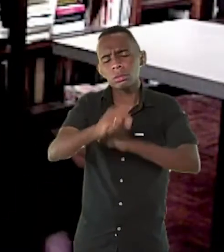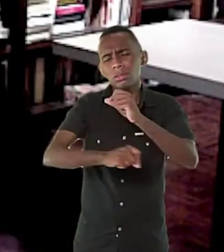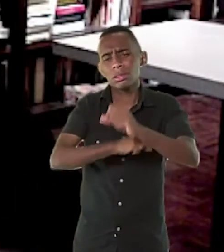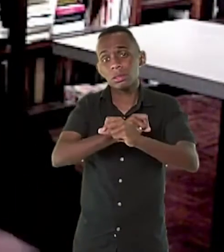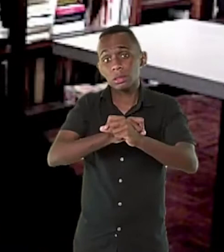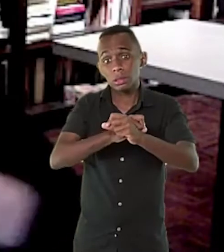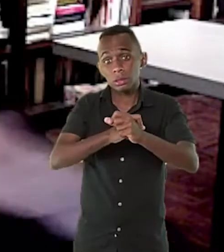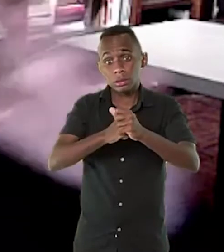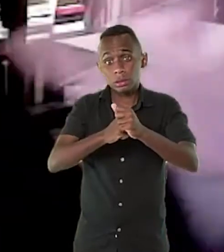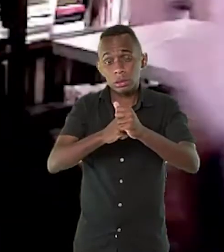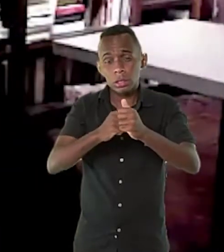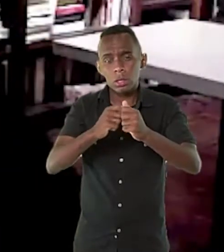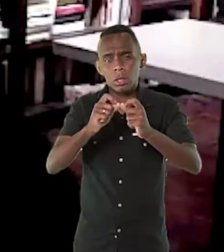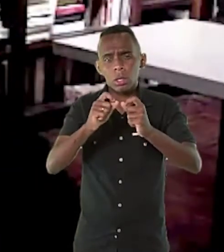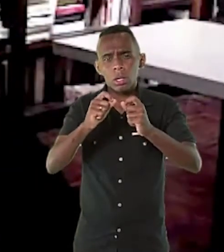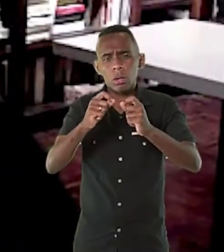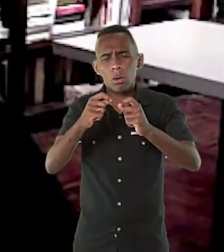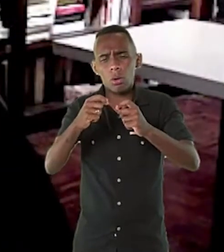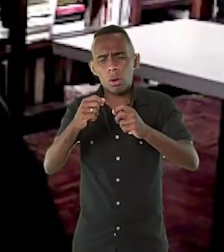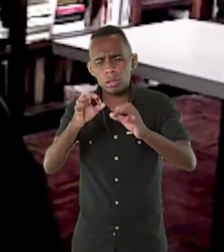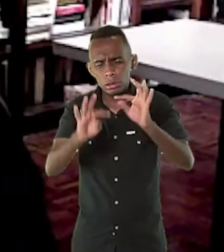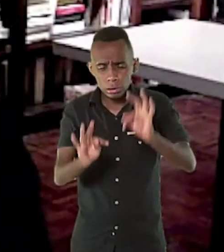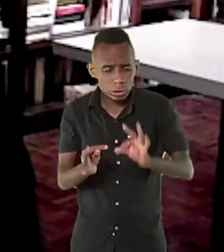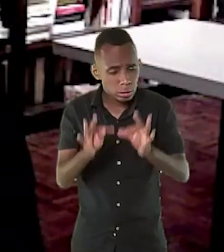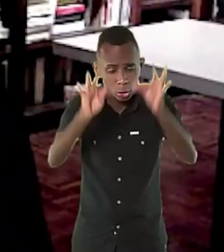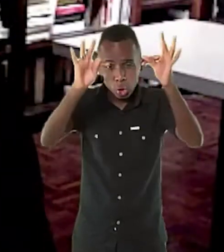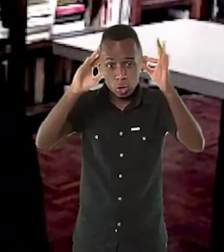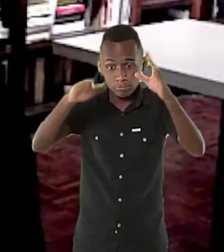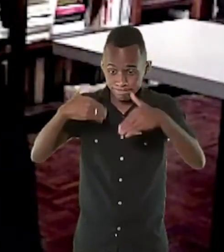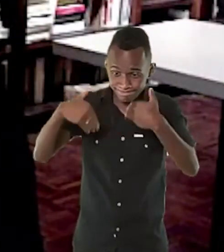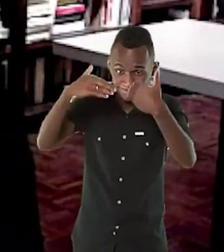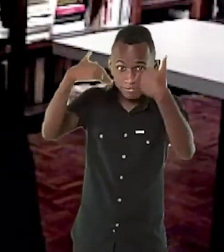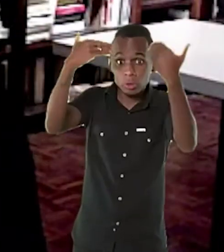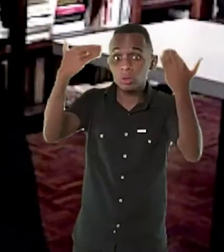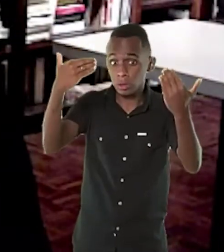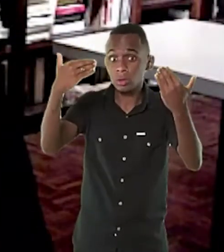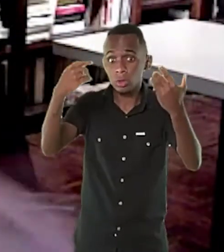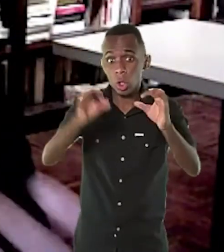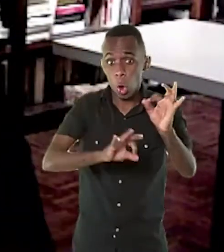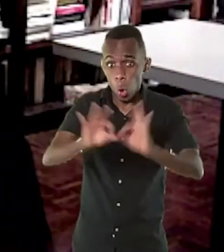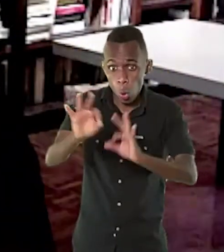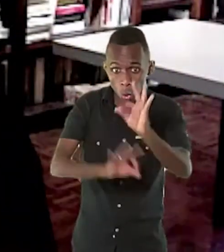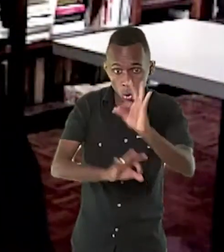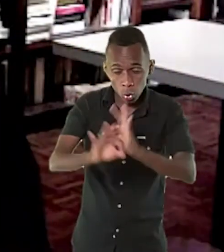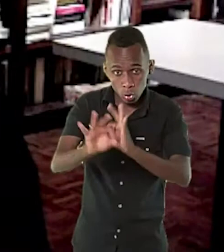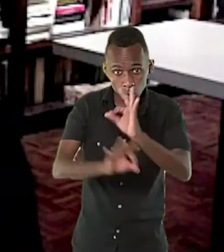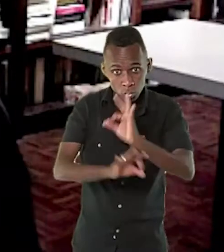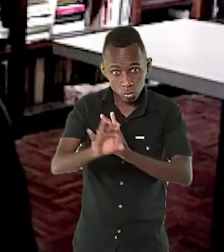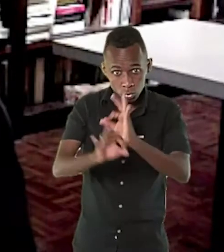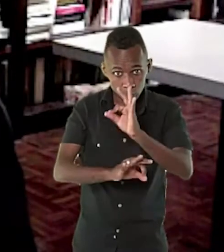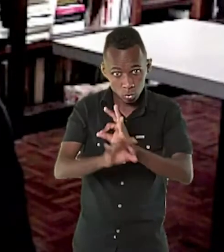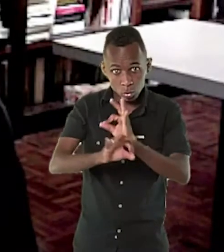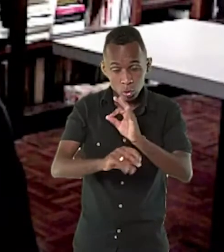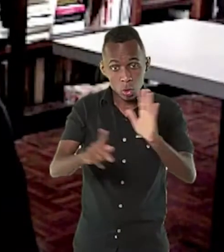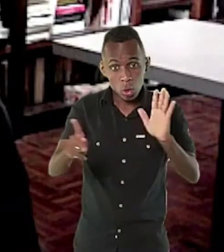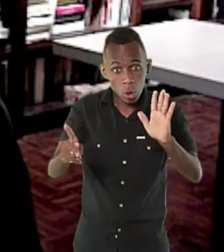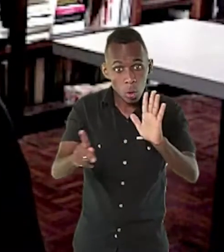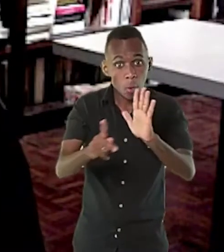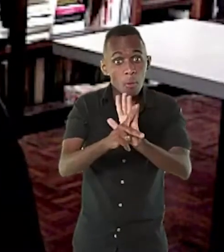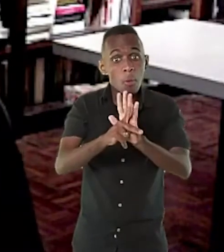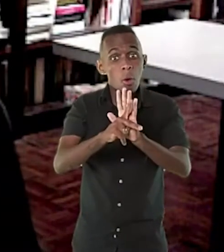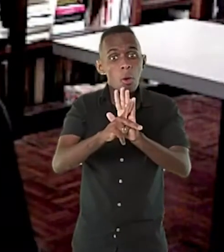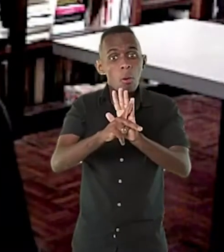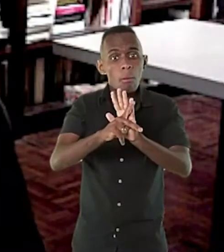a inteligência artificial passa a controlar a infraestrutura urbana como